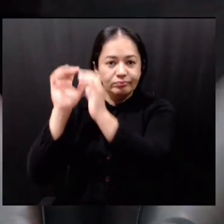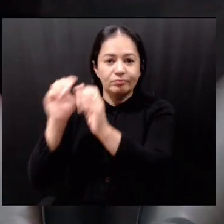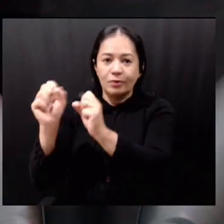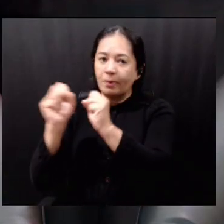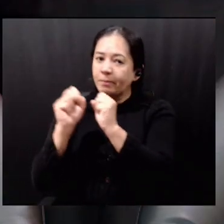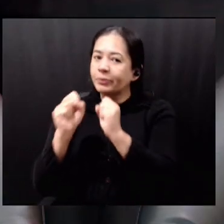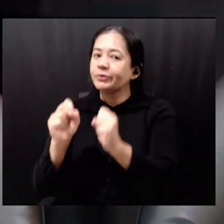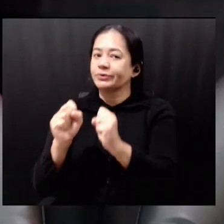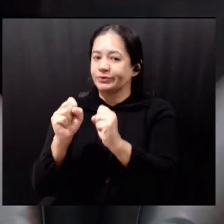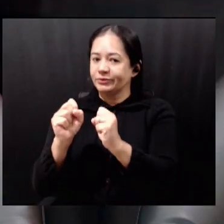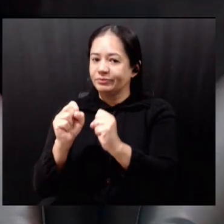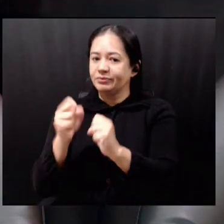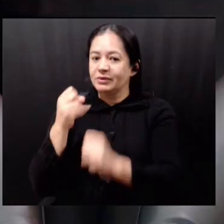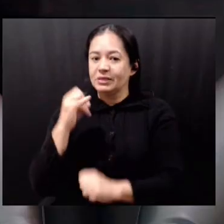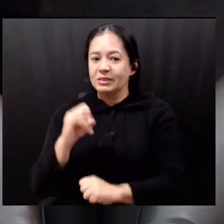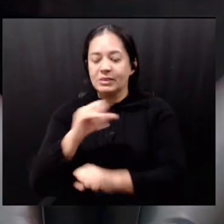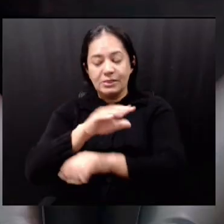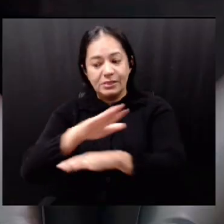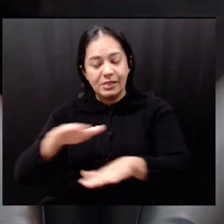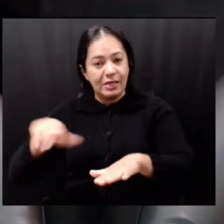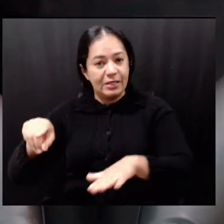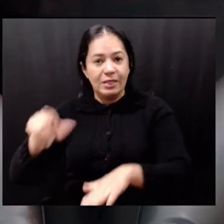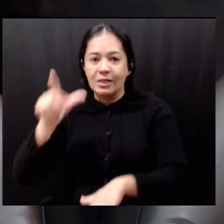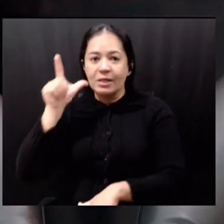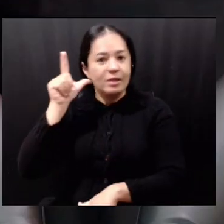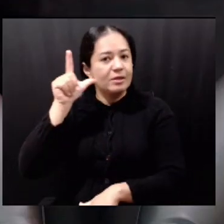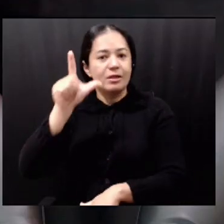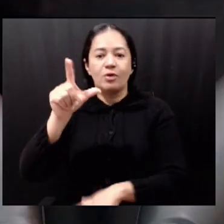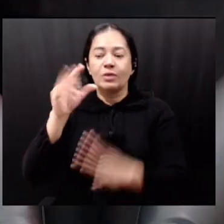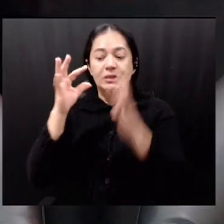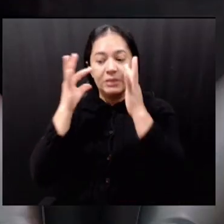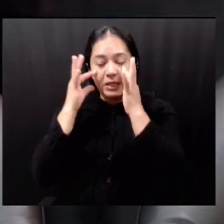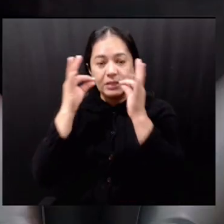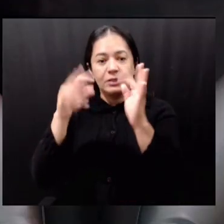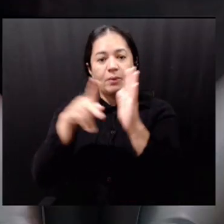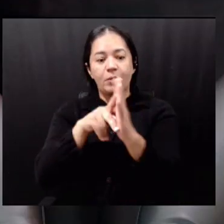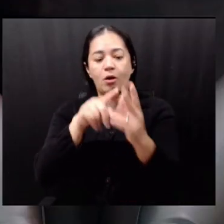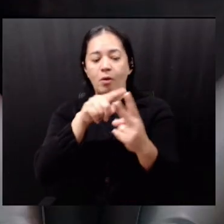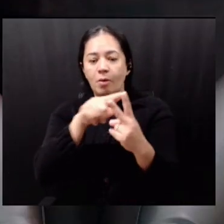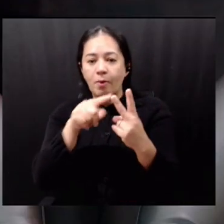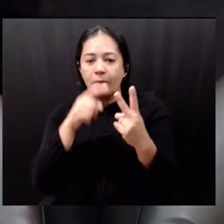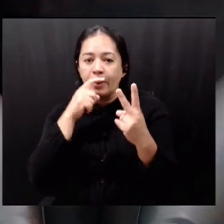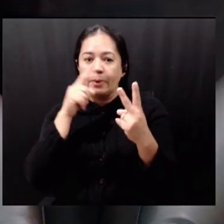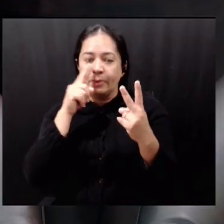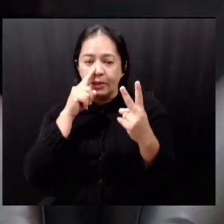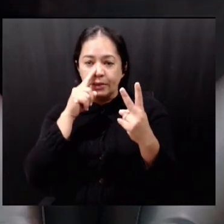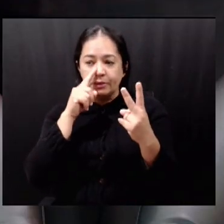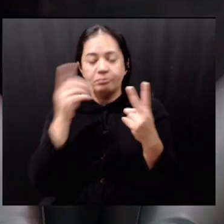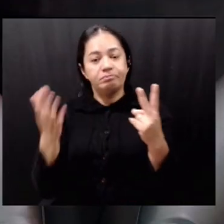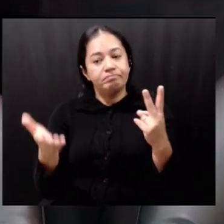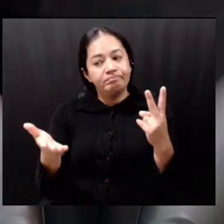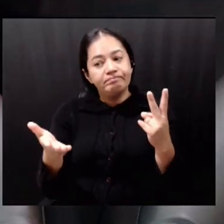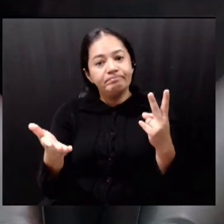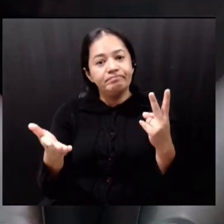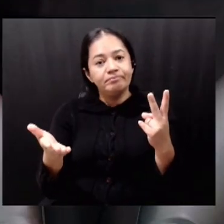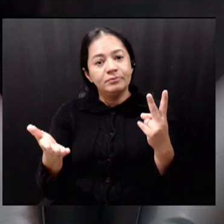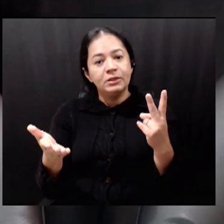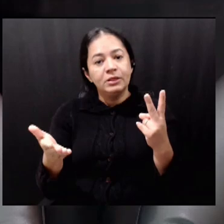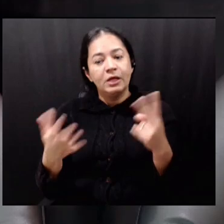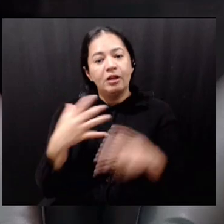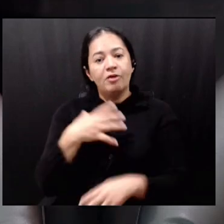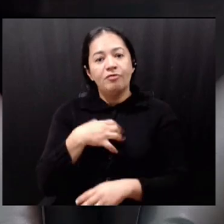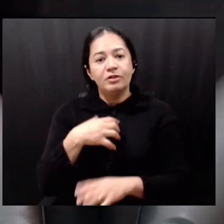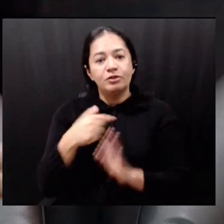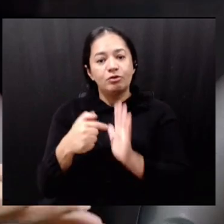criança, ela não consegue receber essa atenção só falando e buscando os pais, ela vai se comportar de alguma forma para